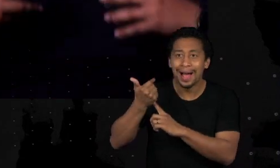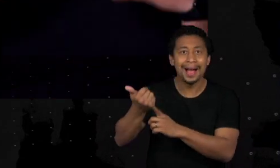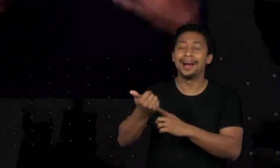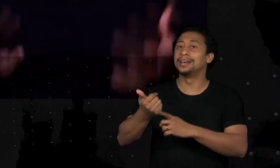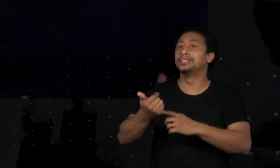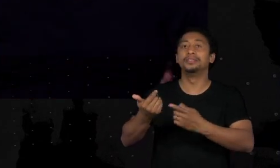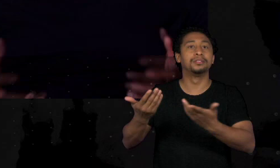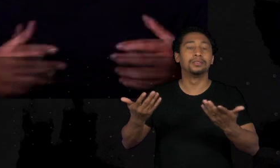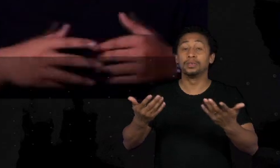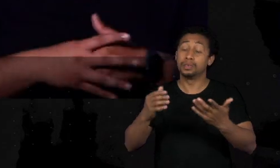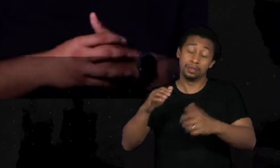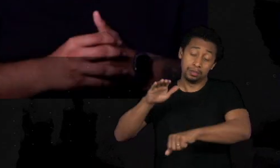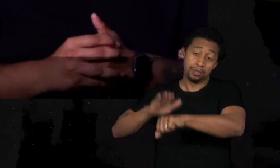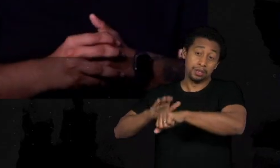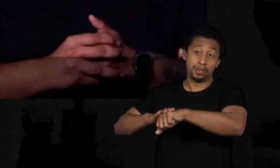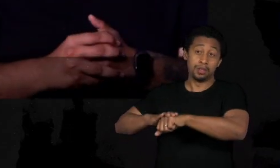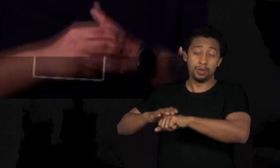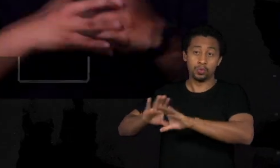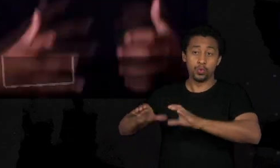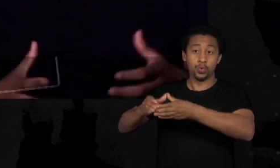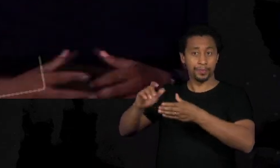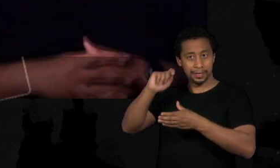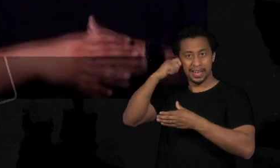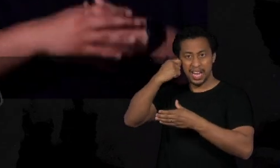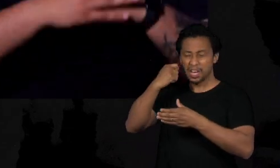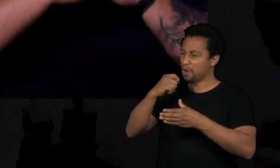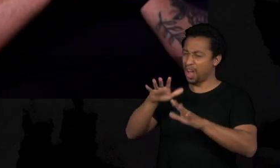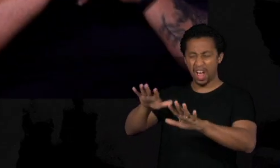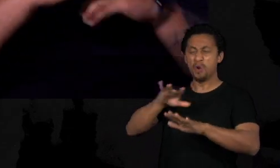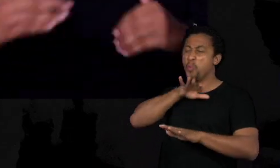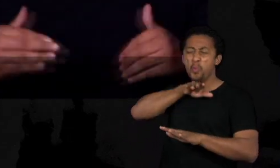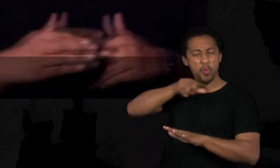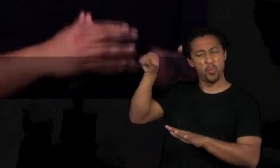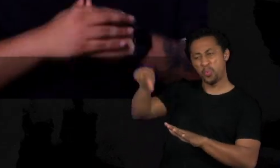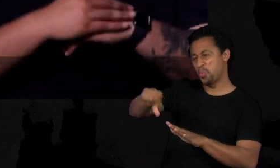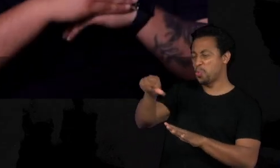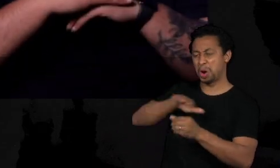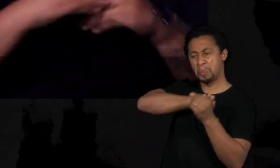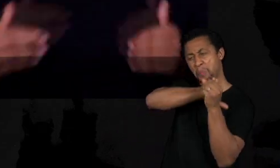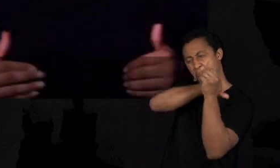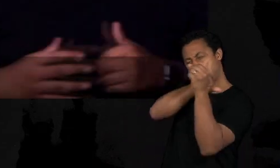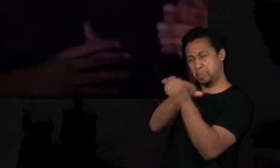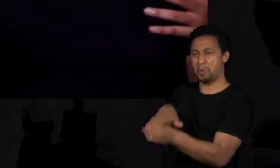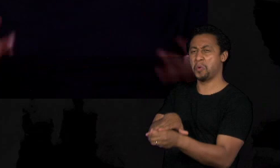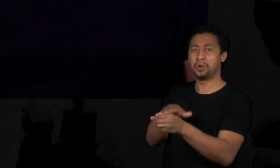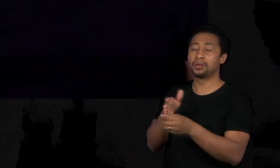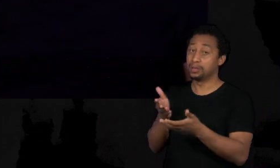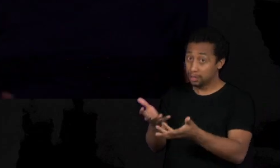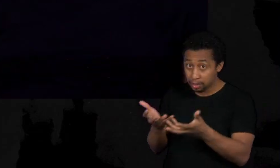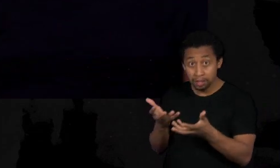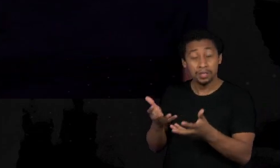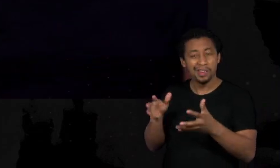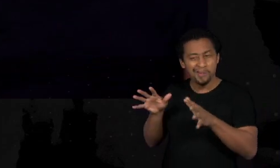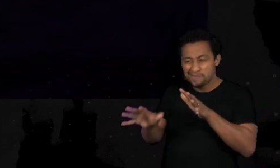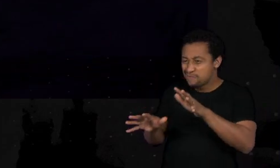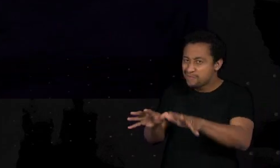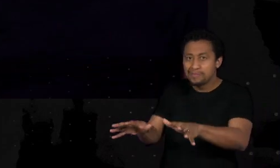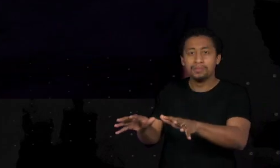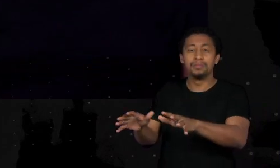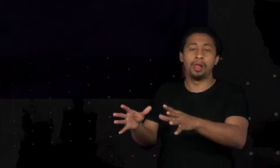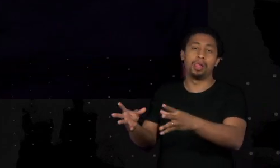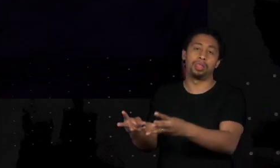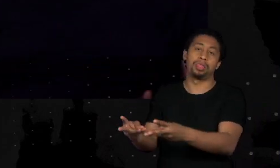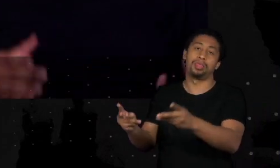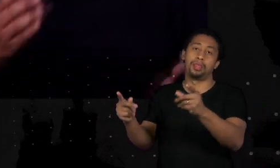faz ou que o negro seja pejorativo, seja menor, seja ruim. O que eu faço com o podcast do